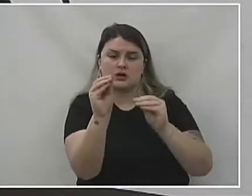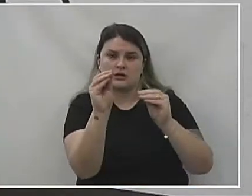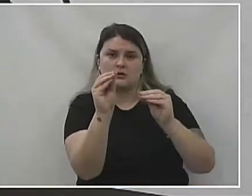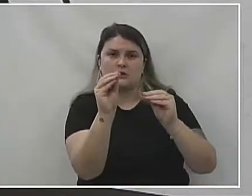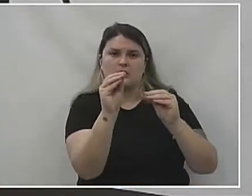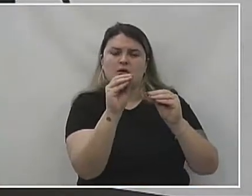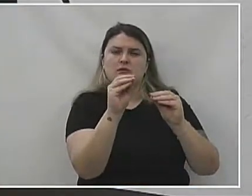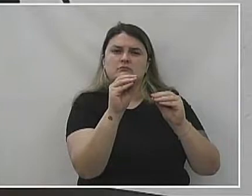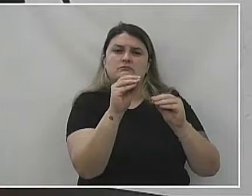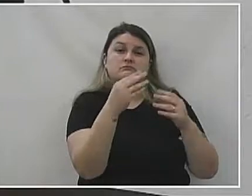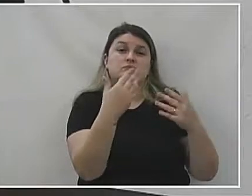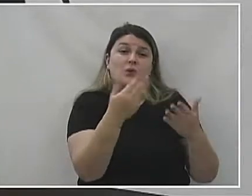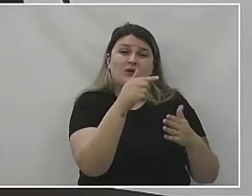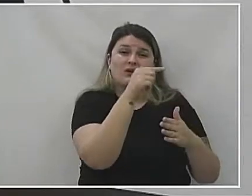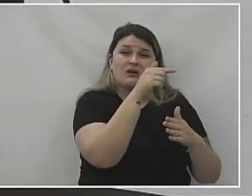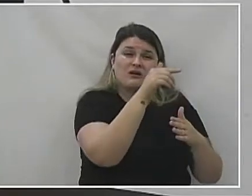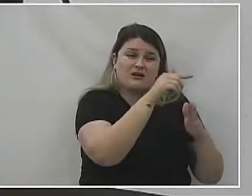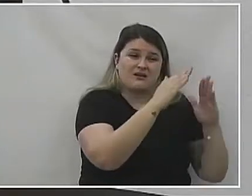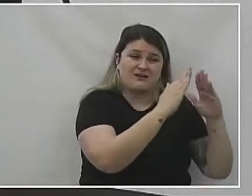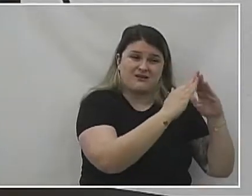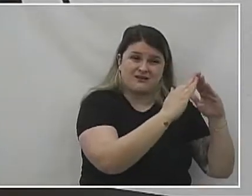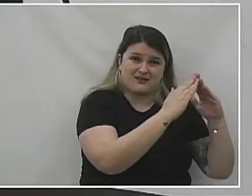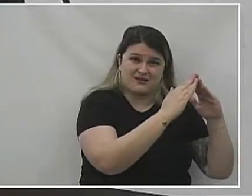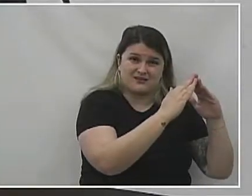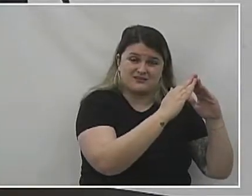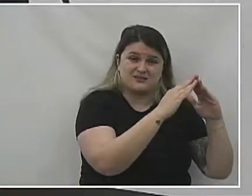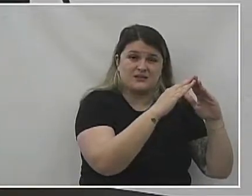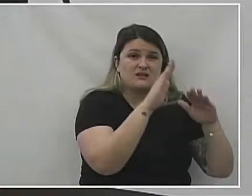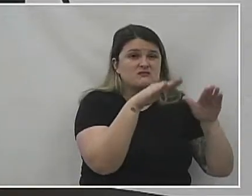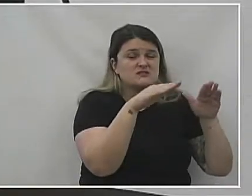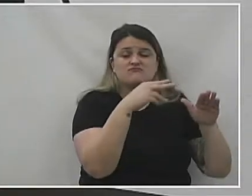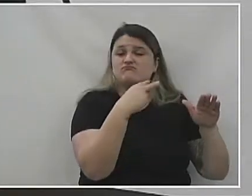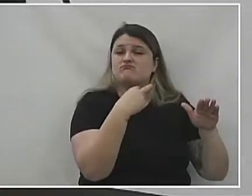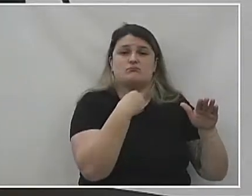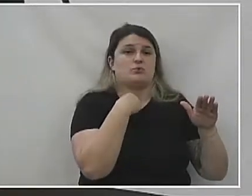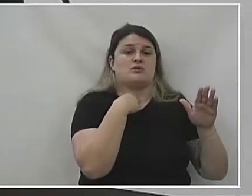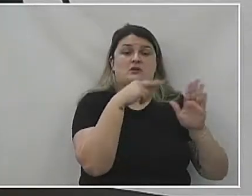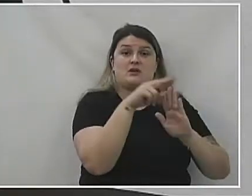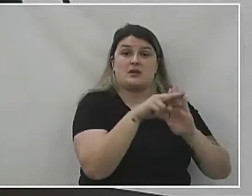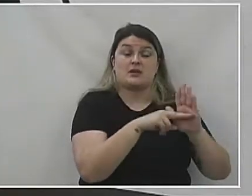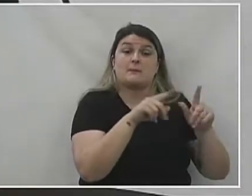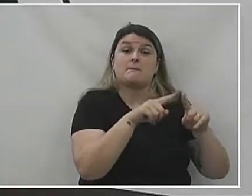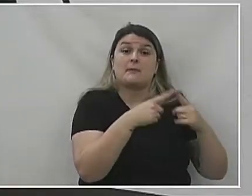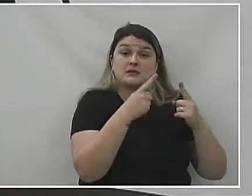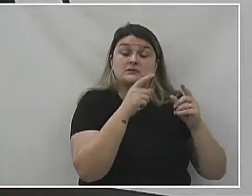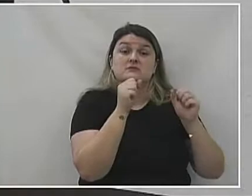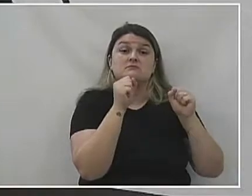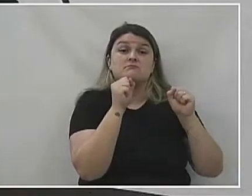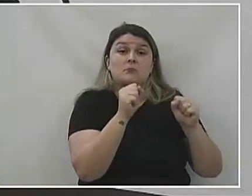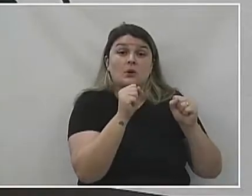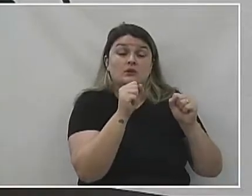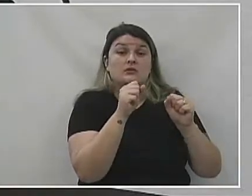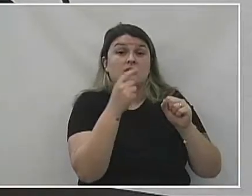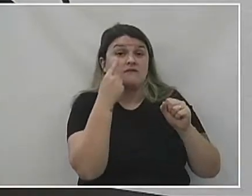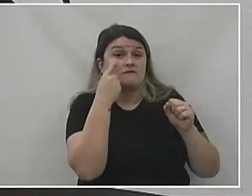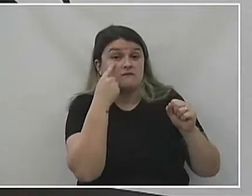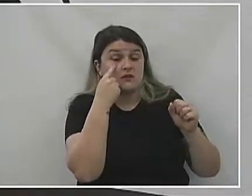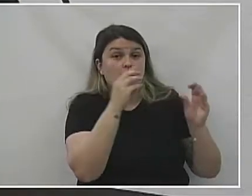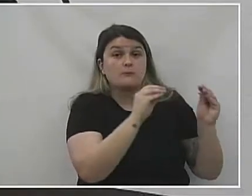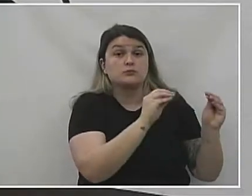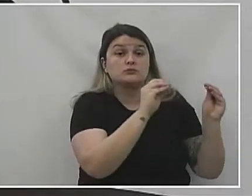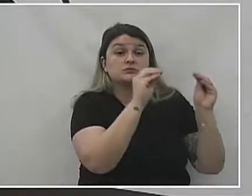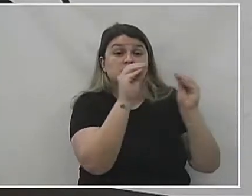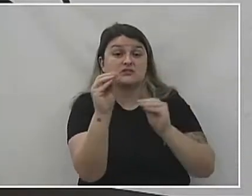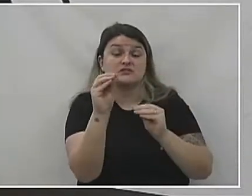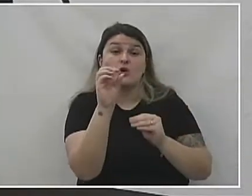nem todo imóvel pode ser e a regularização mas ele fala que é possível regularização ou relocação